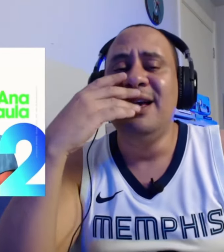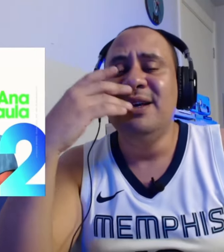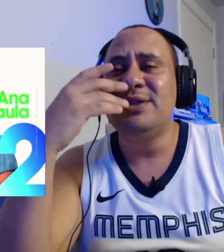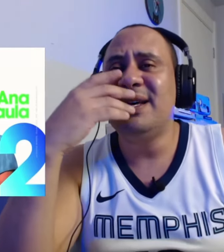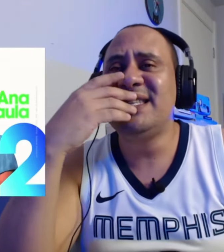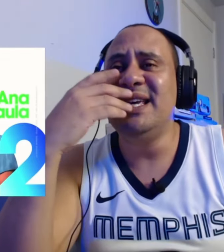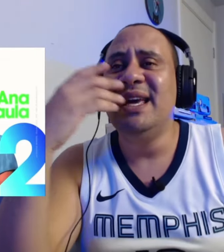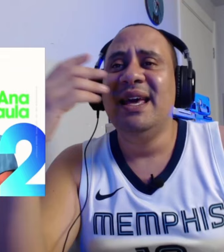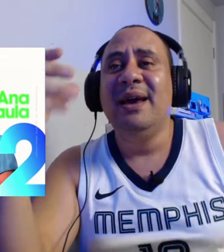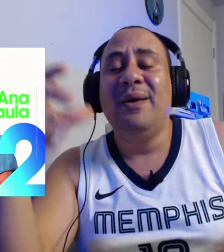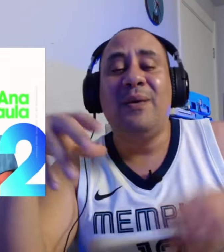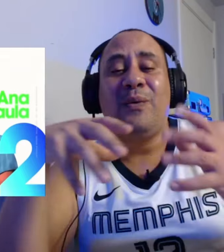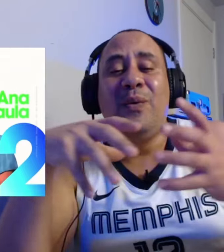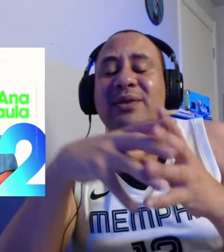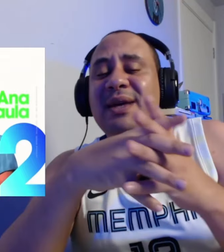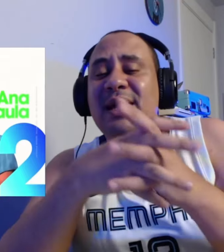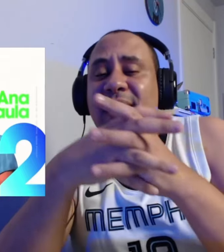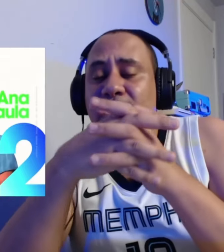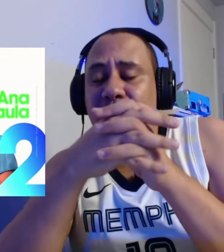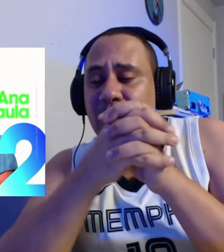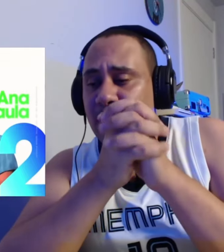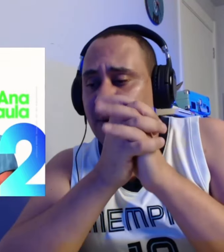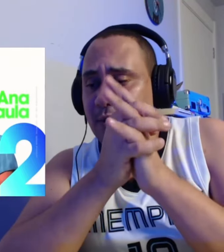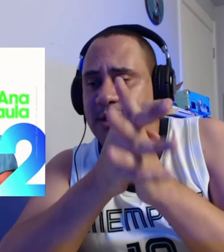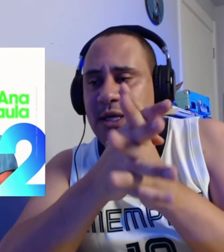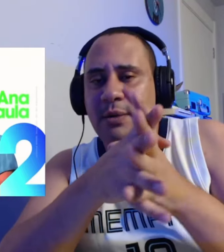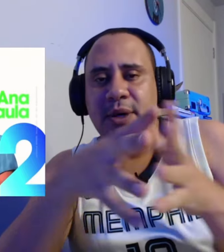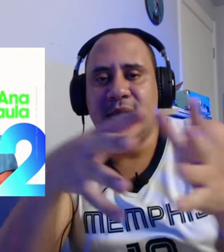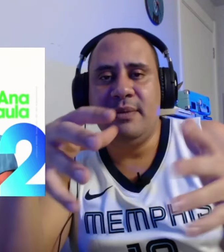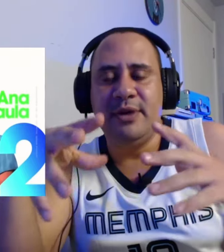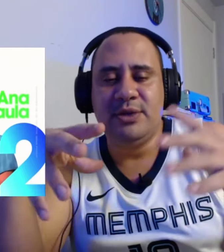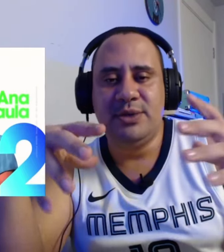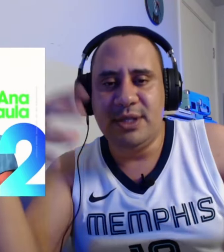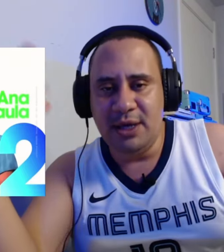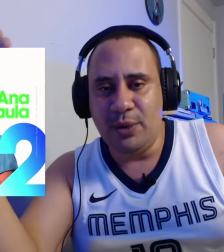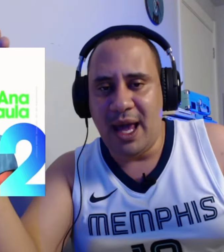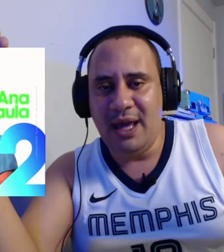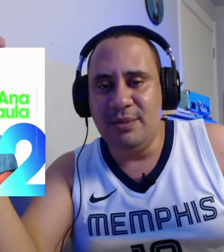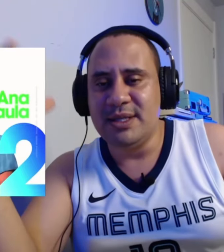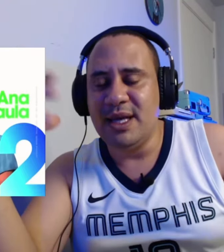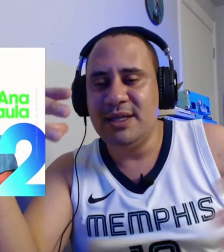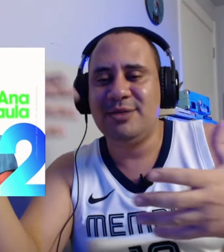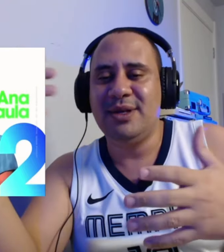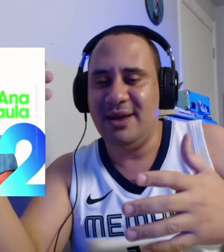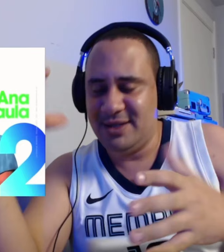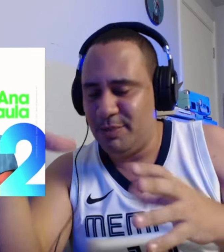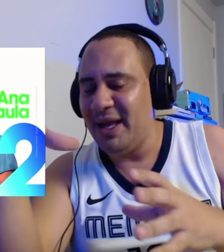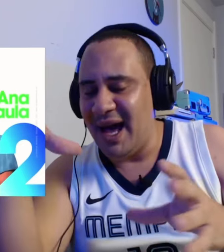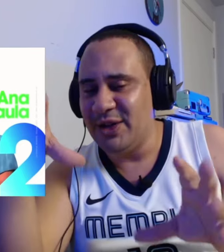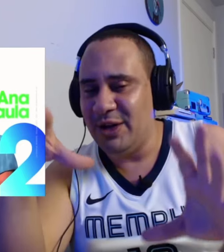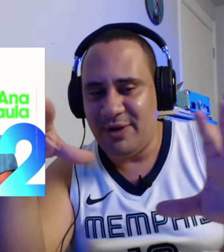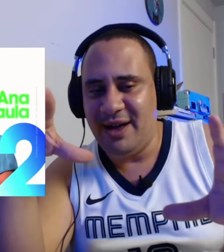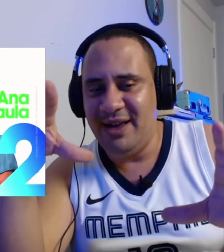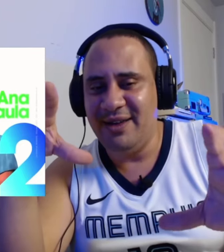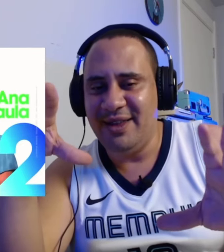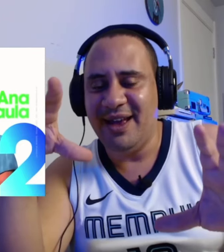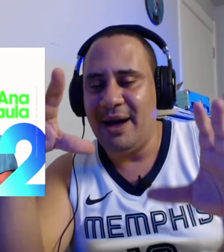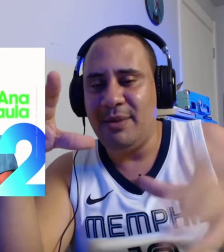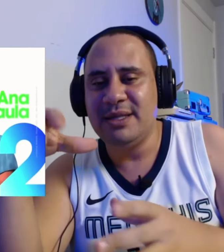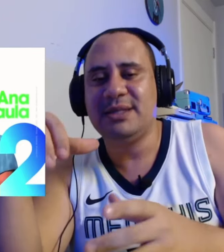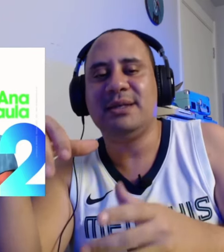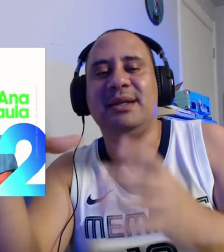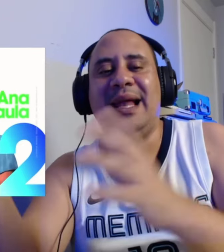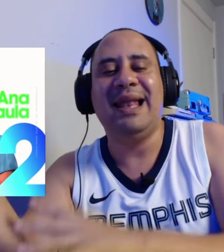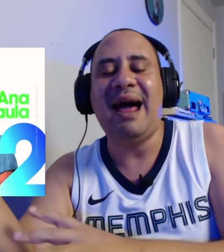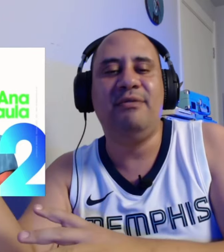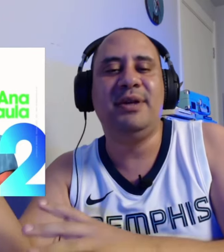falar. Só que assim, quando o Ciro, por exemplo, fez o Ciro Games, né? Inspirado, ele vai negar,